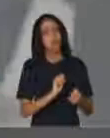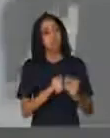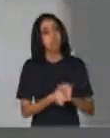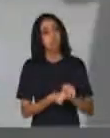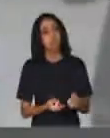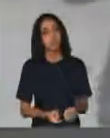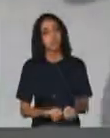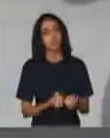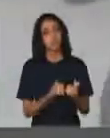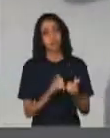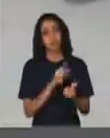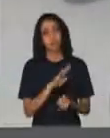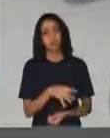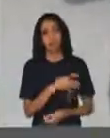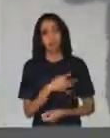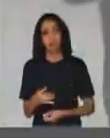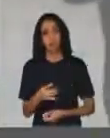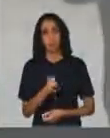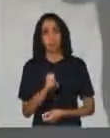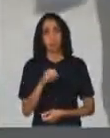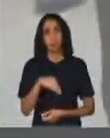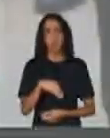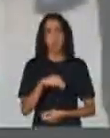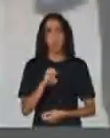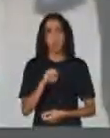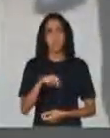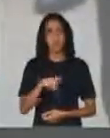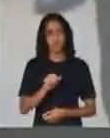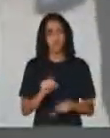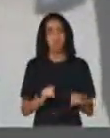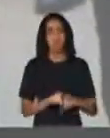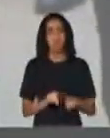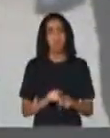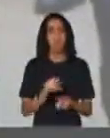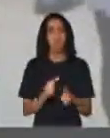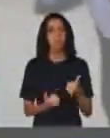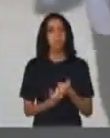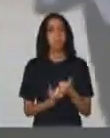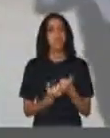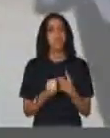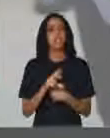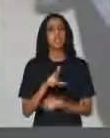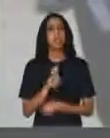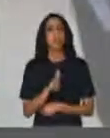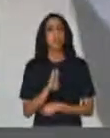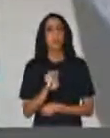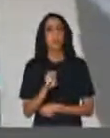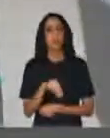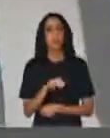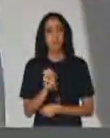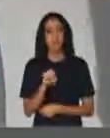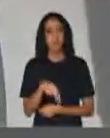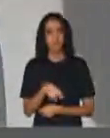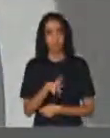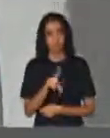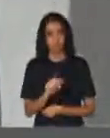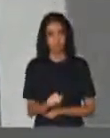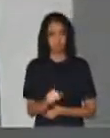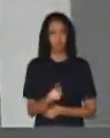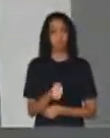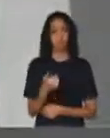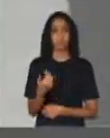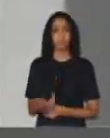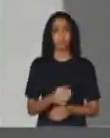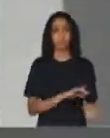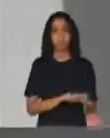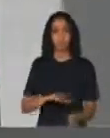e orçamentária das emendas e subemendas apresentadas. Por fim, pela